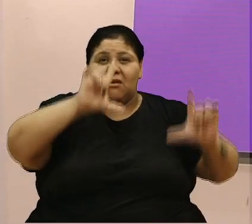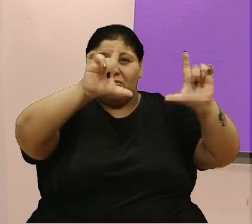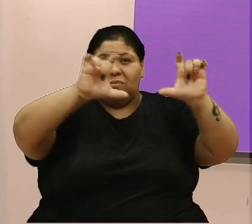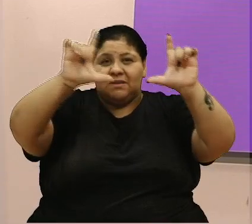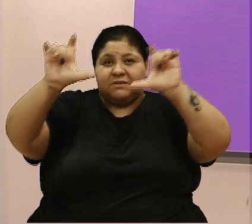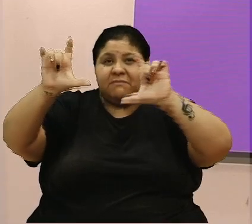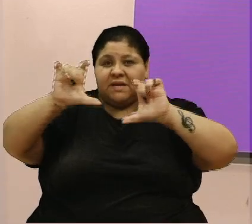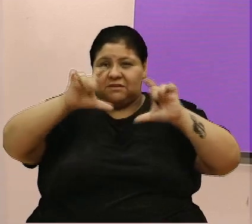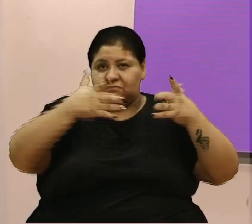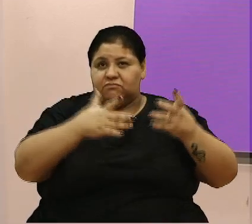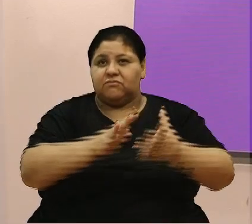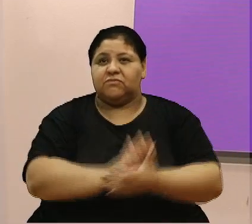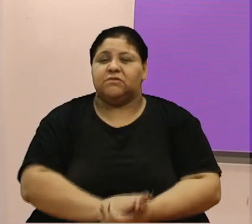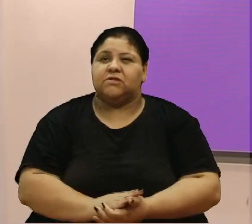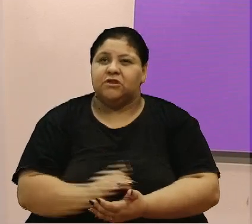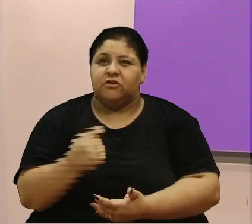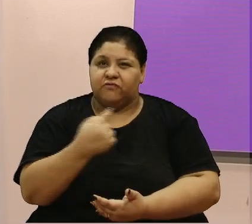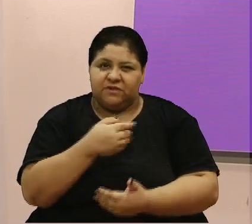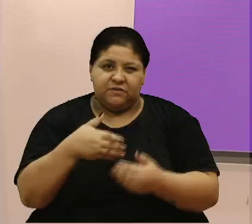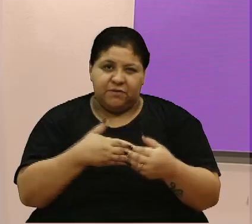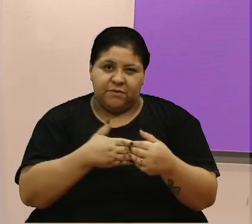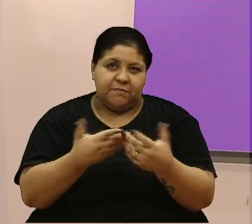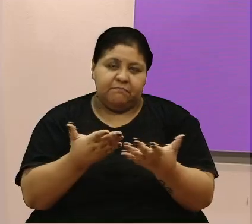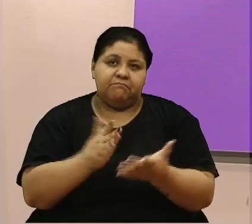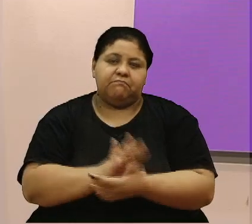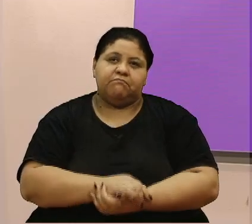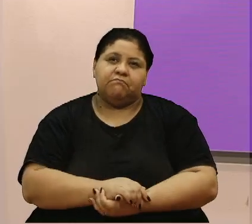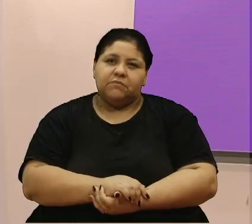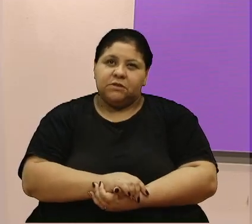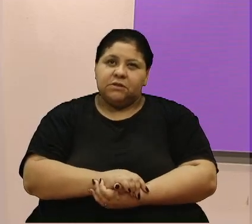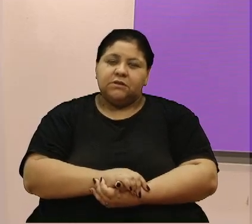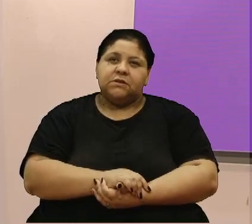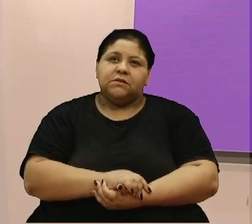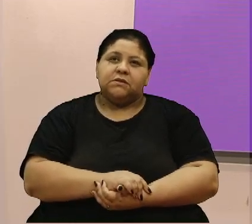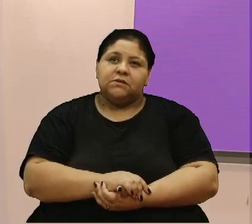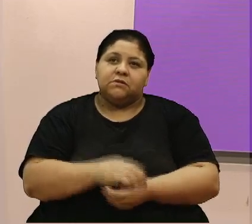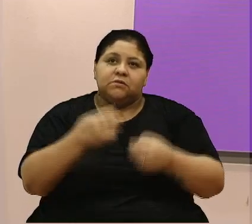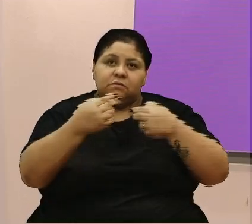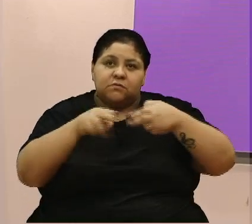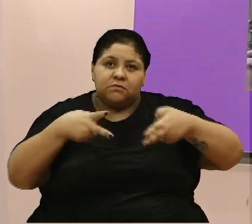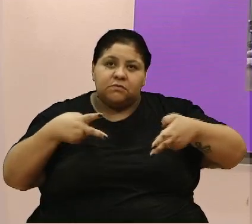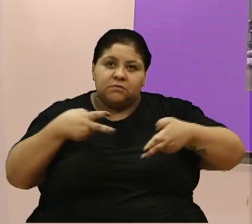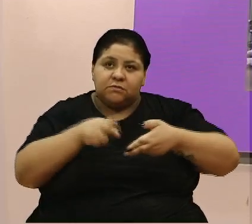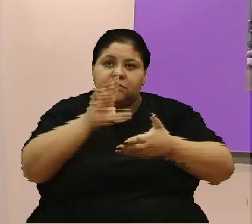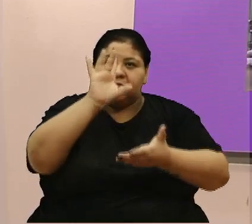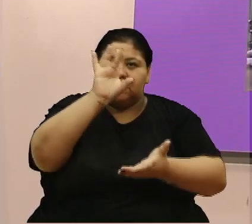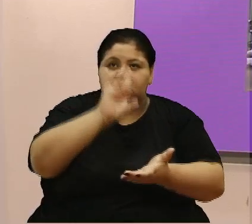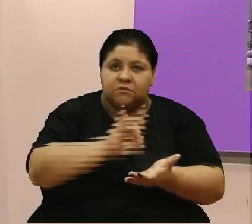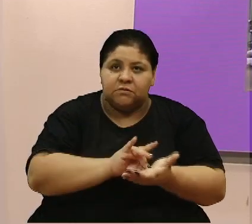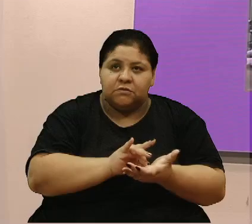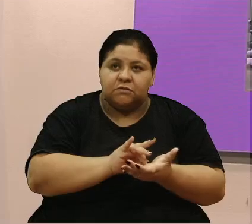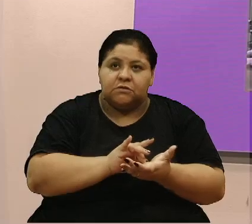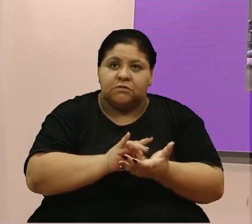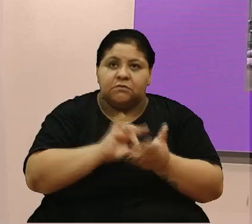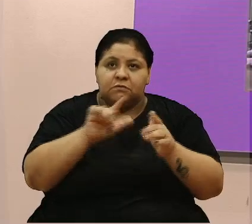que vocês estão acompanhando da inauguração oficial, que foi um